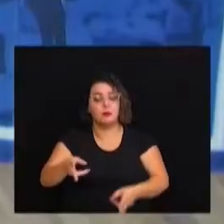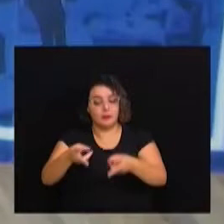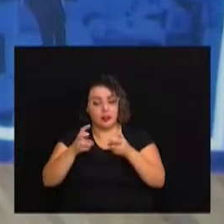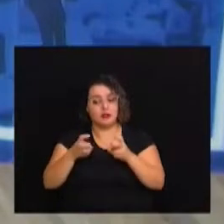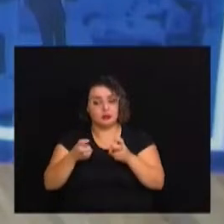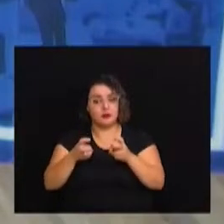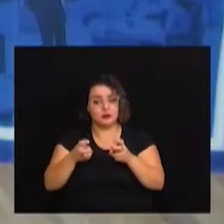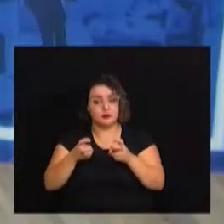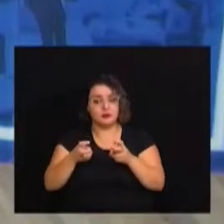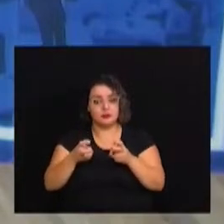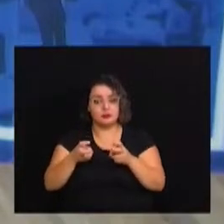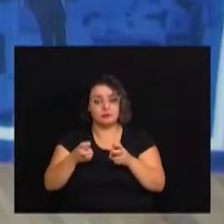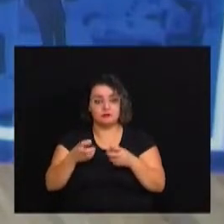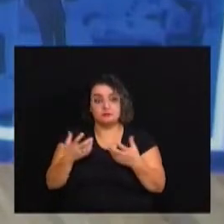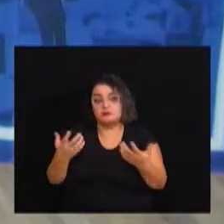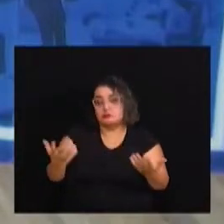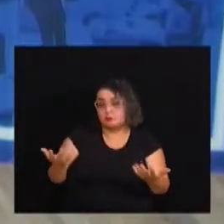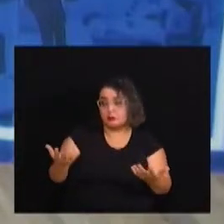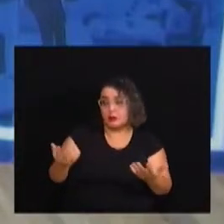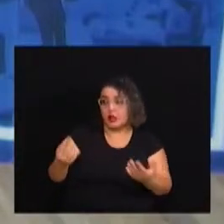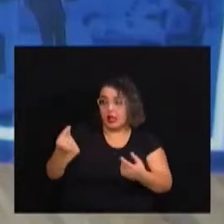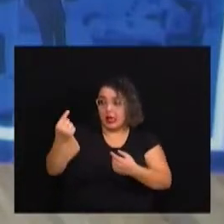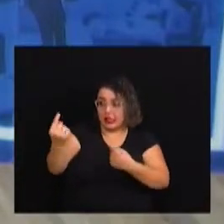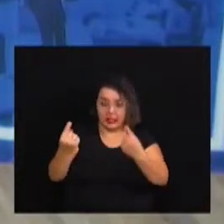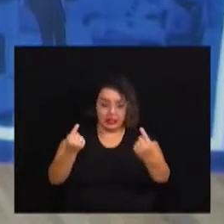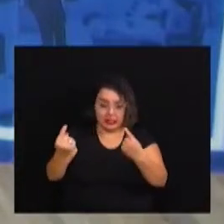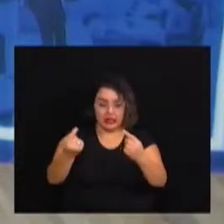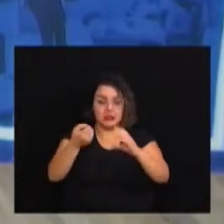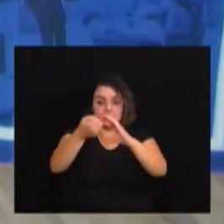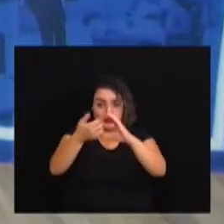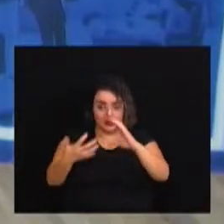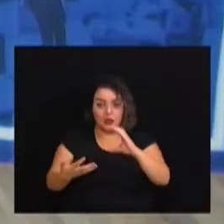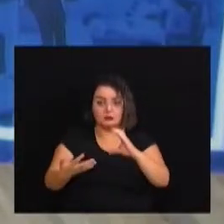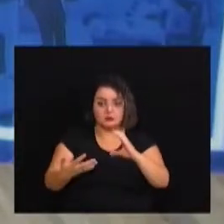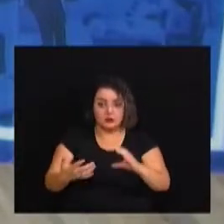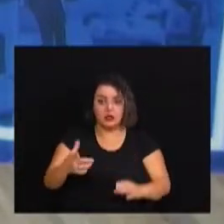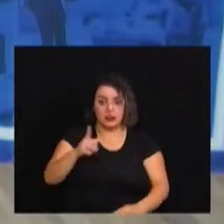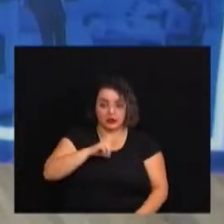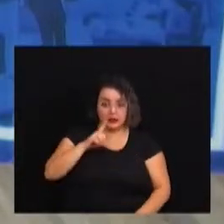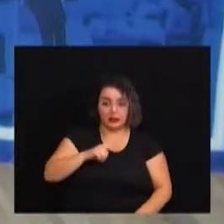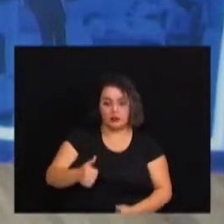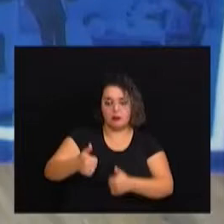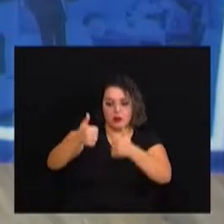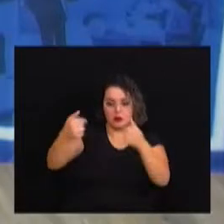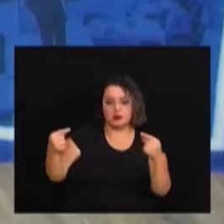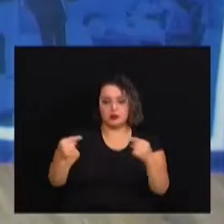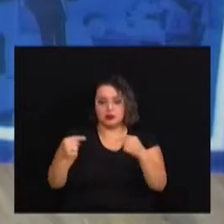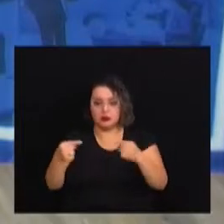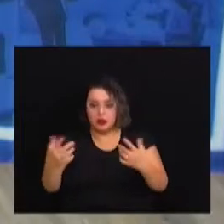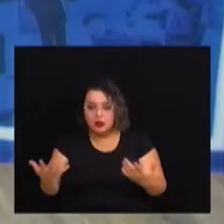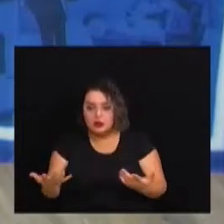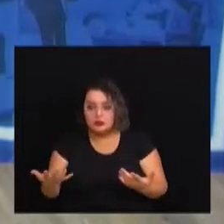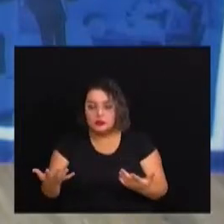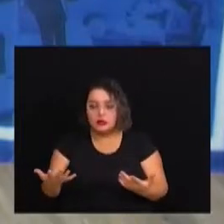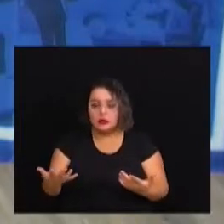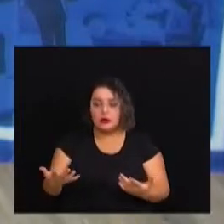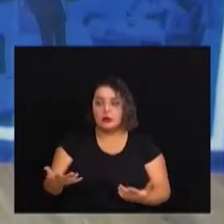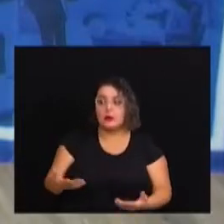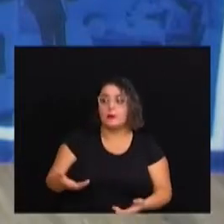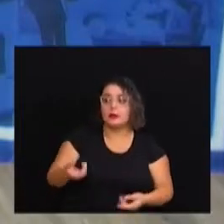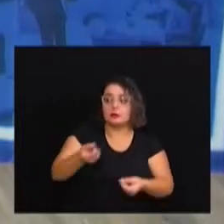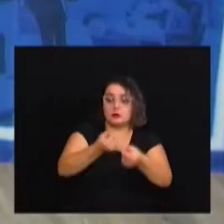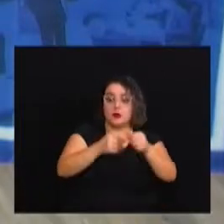para perceber que cada característica tem um positivo e um negativo. Mas a gente falou